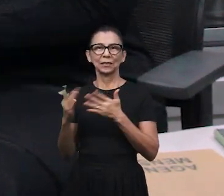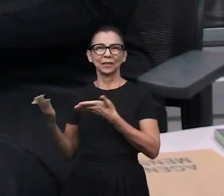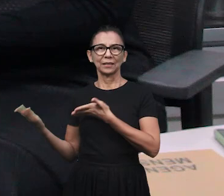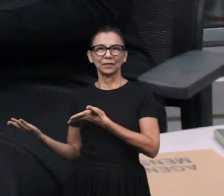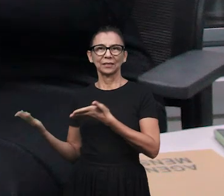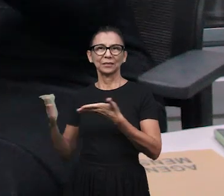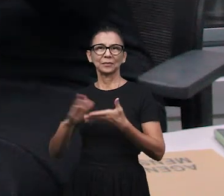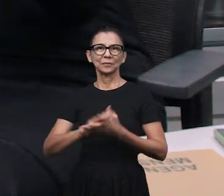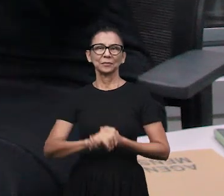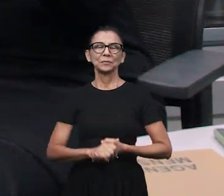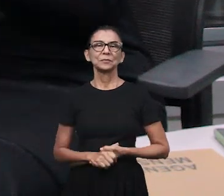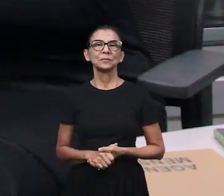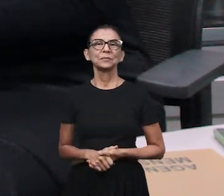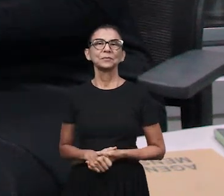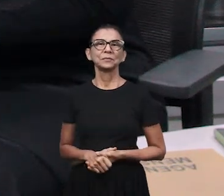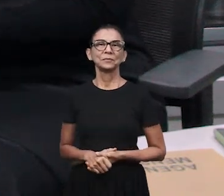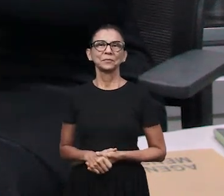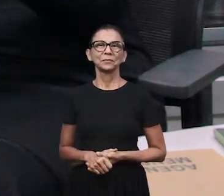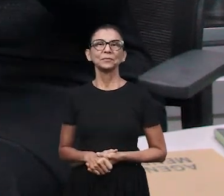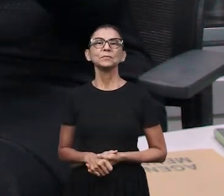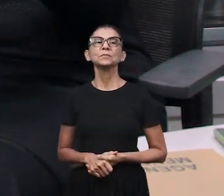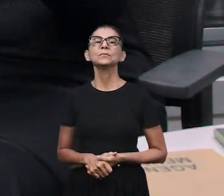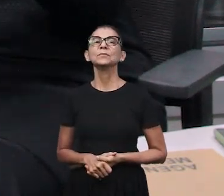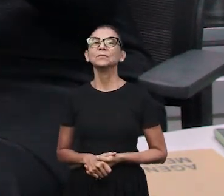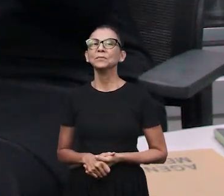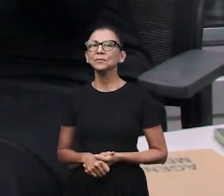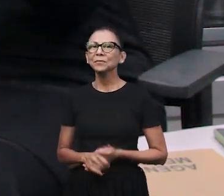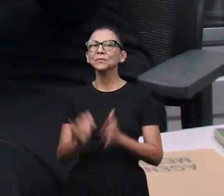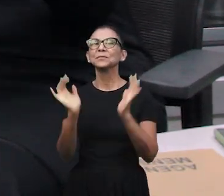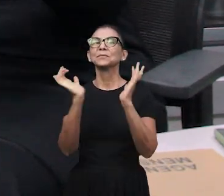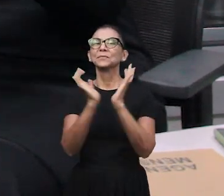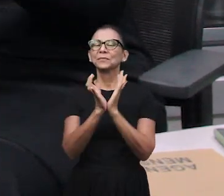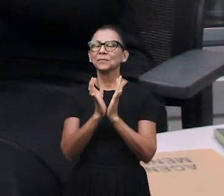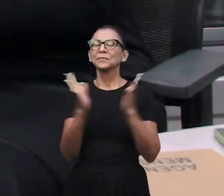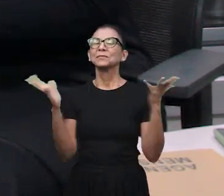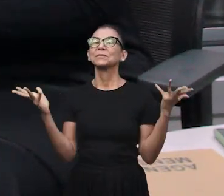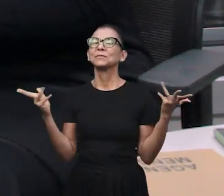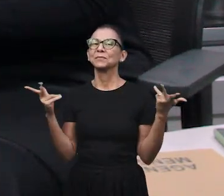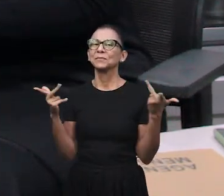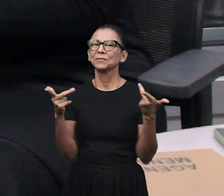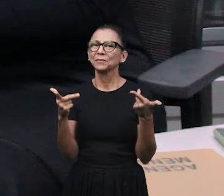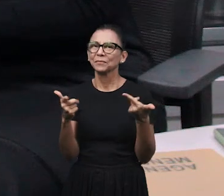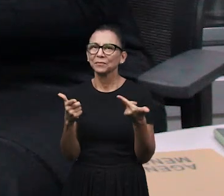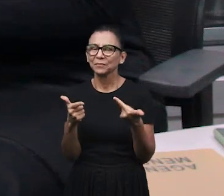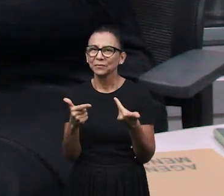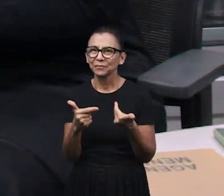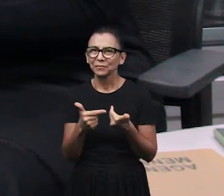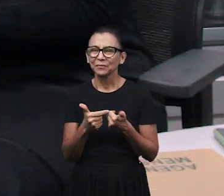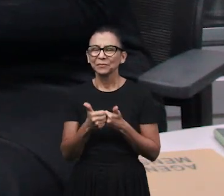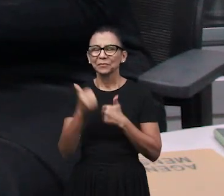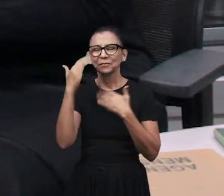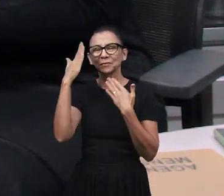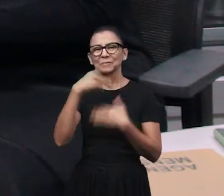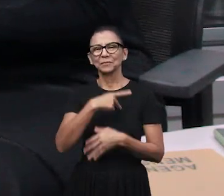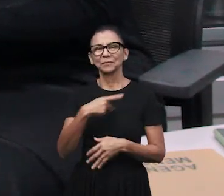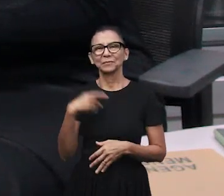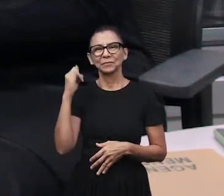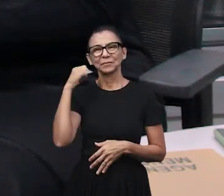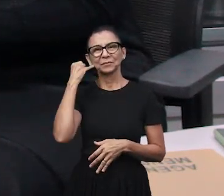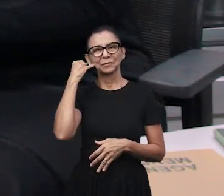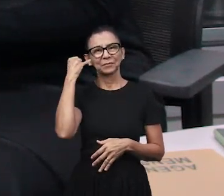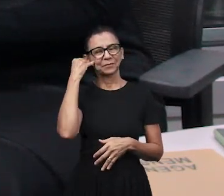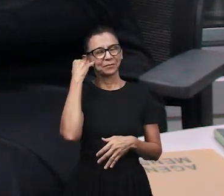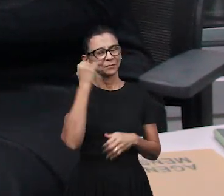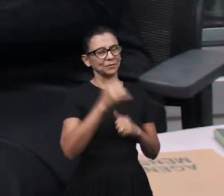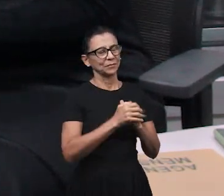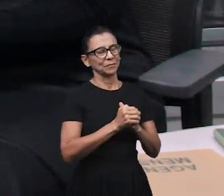entrar em contato conosco. Nós sempre estamos aqui fazendo parte, né, dessa equipe maravilhosa e foi um prazer estar com vocês aqui. Muito obrigado, pastor